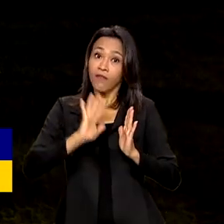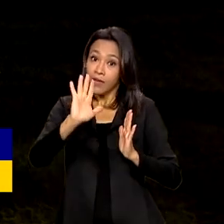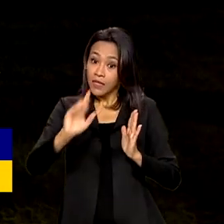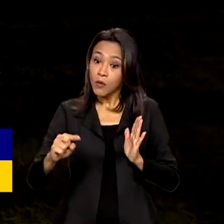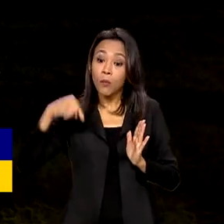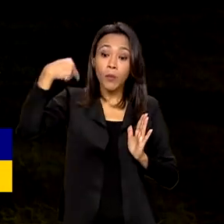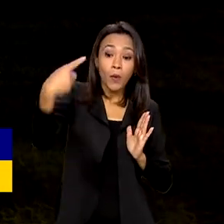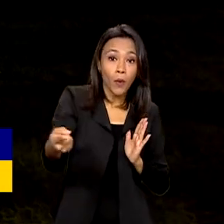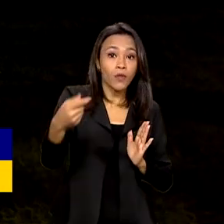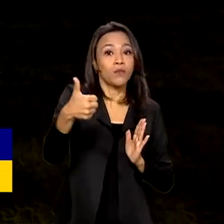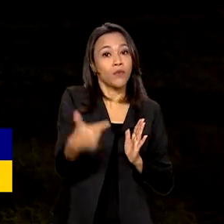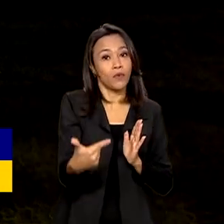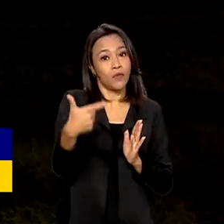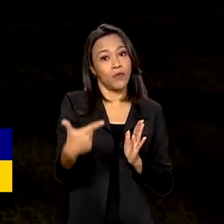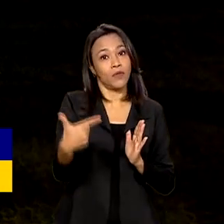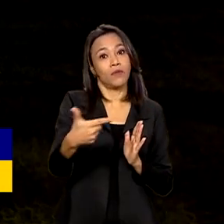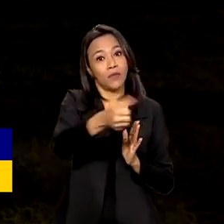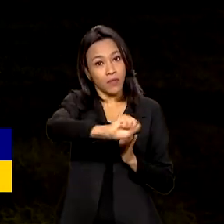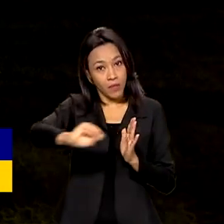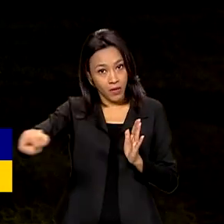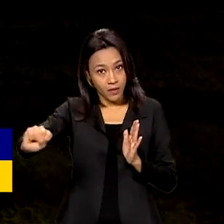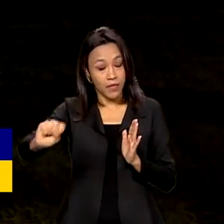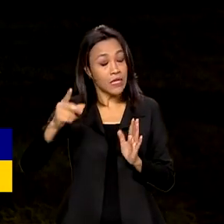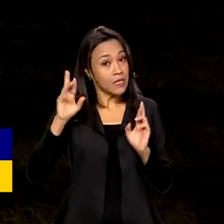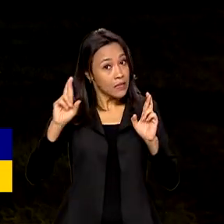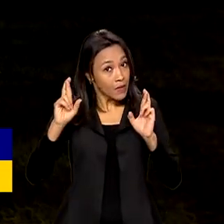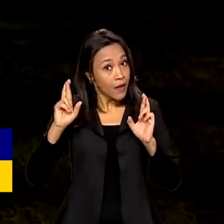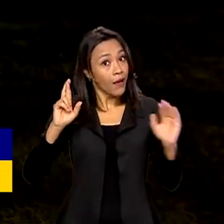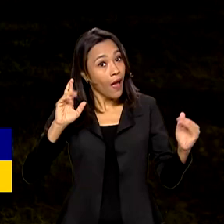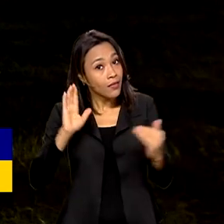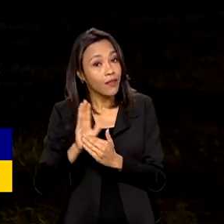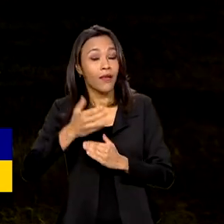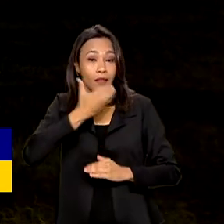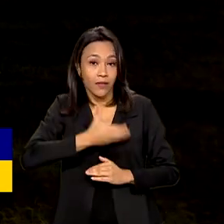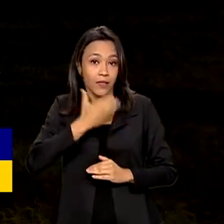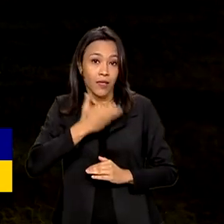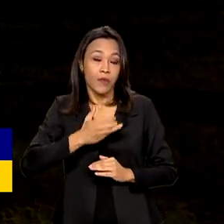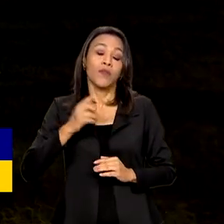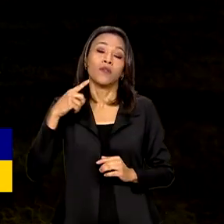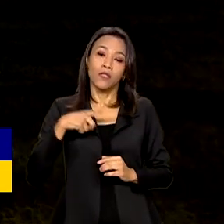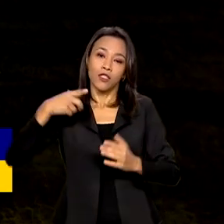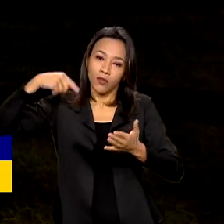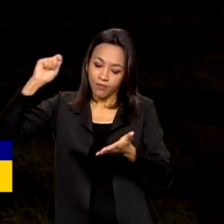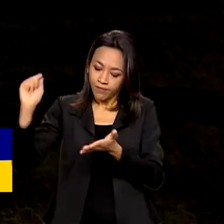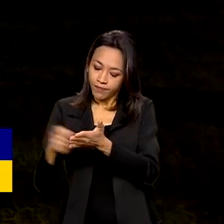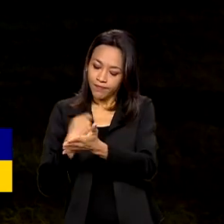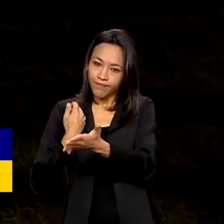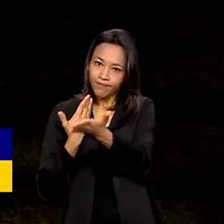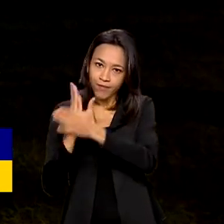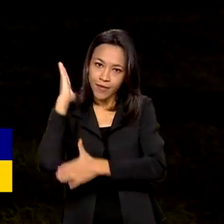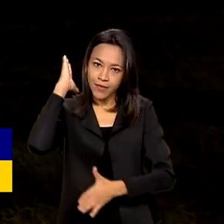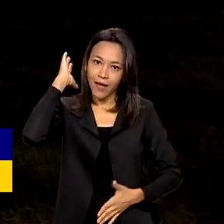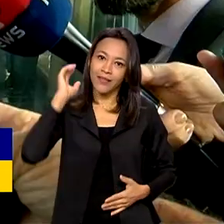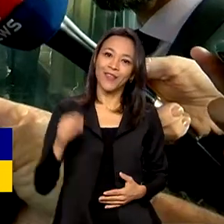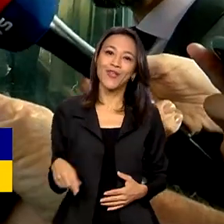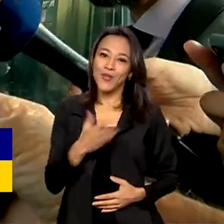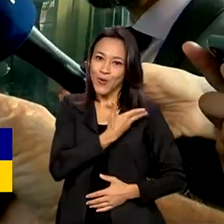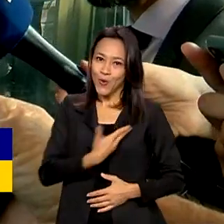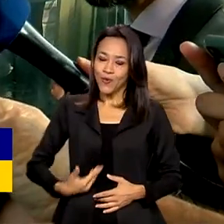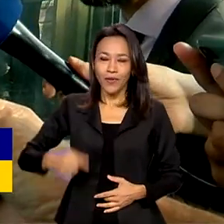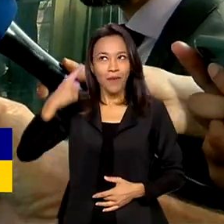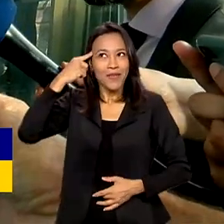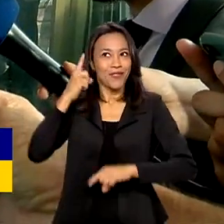semestre a expectativa é de que até dezembro ela seja promulgada e o Governo está otimista